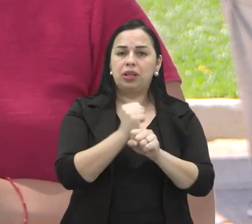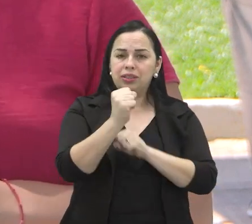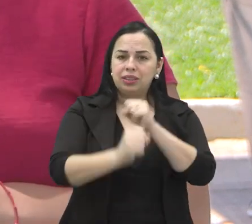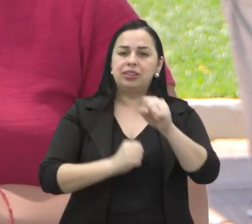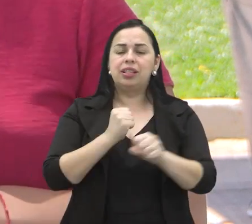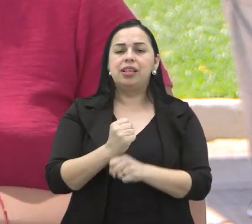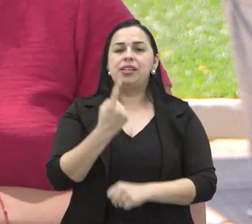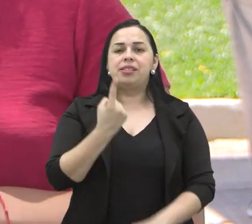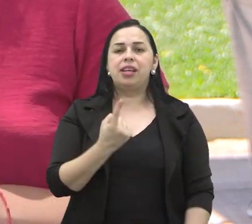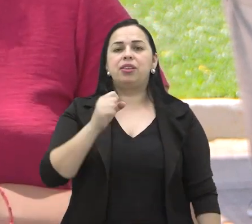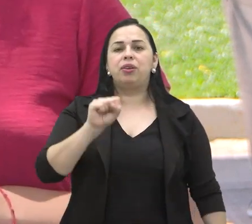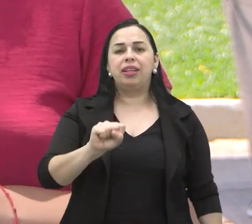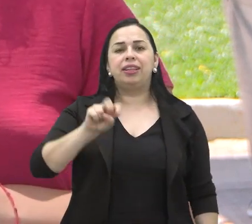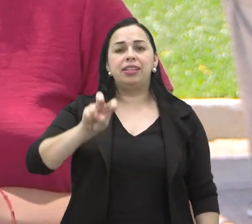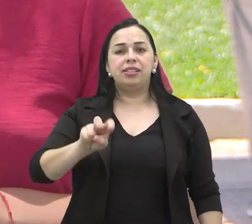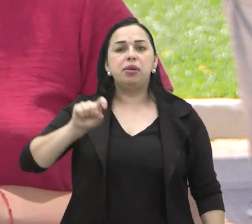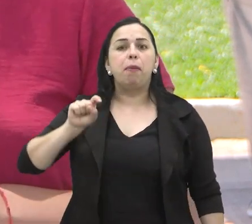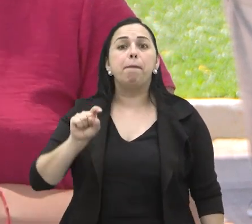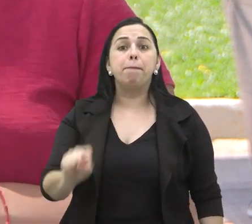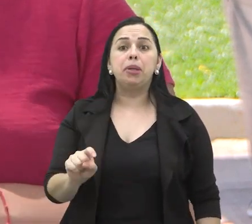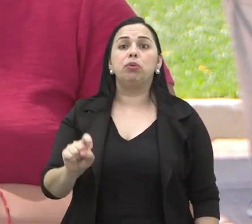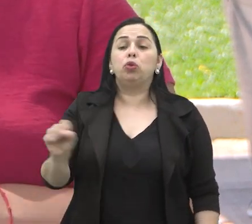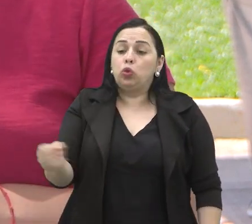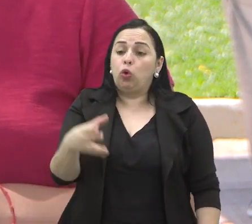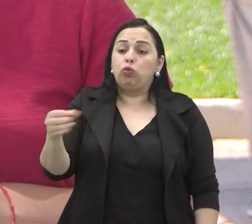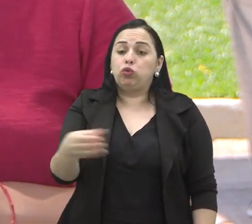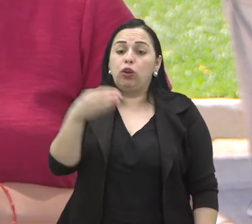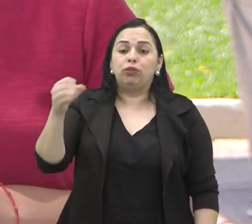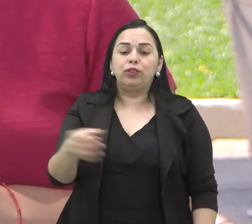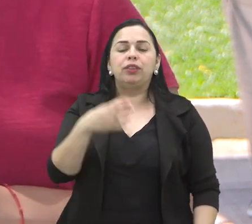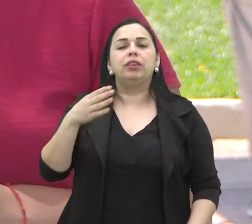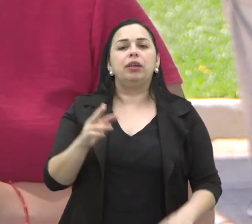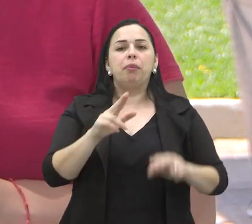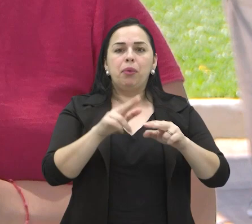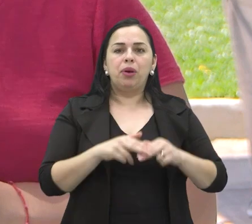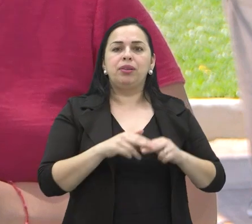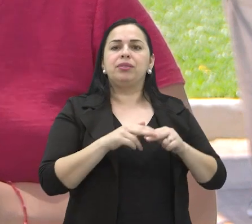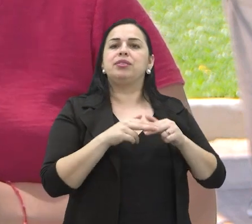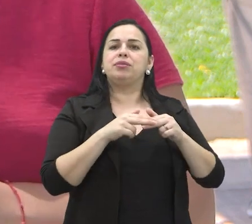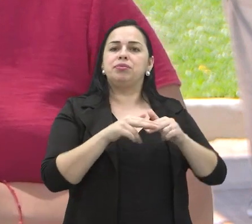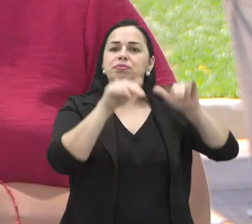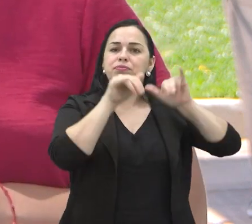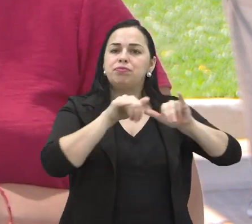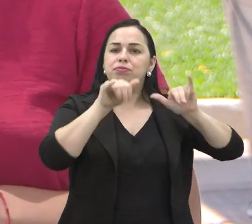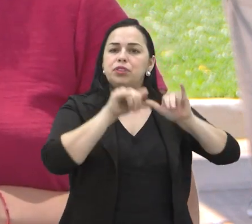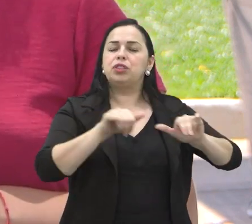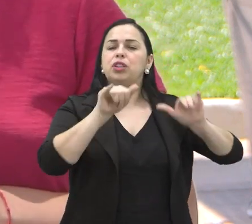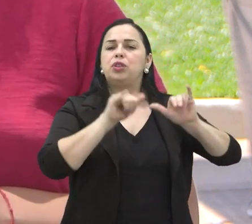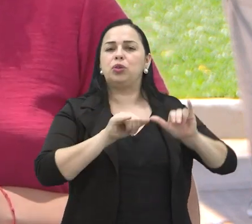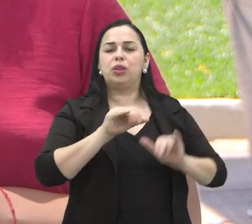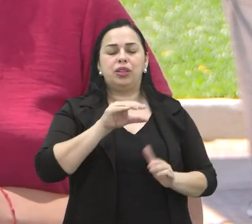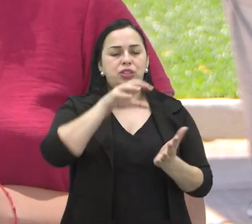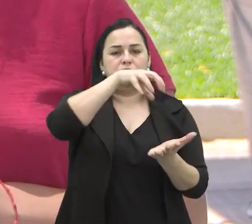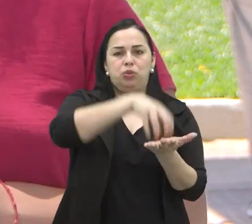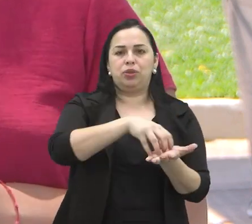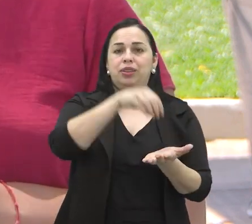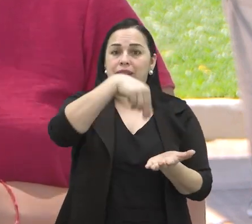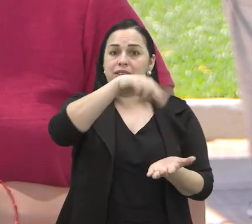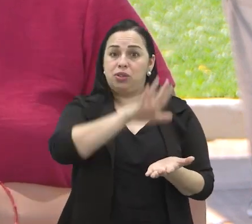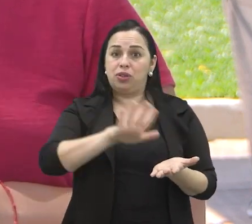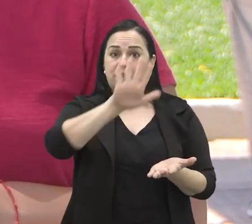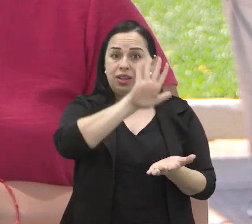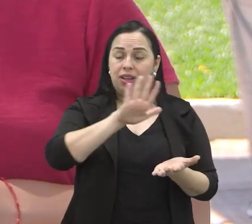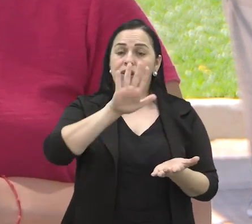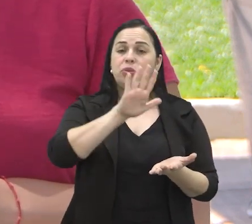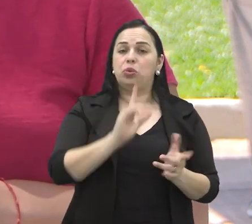Por ano, são registrados 185 mil novos casos de câncer de pele, segundo o Instituto Nacional do Câncer. O